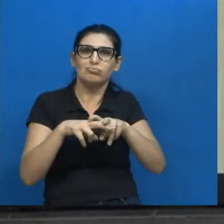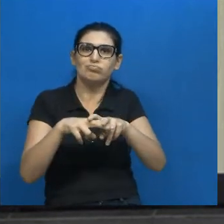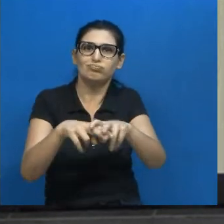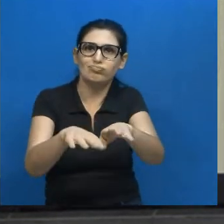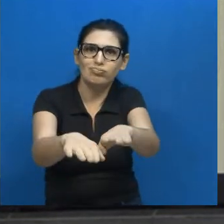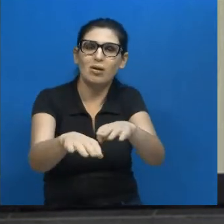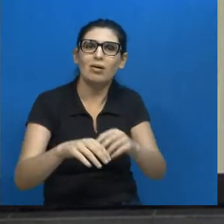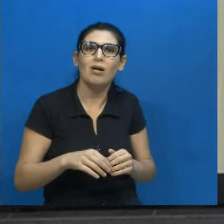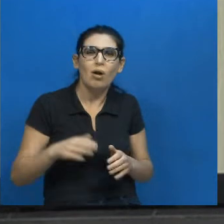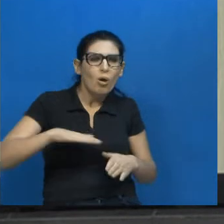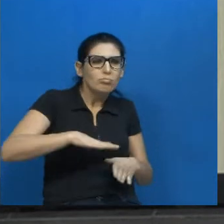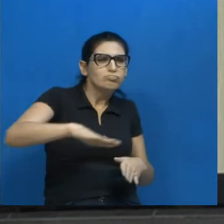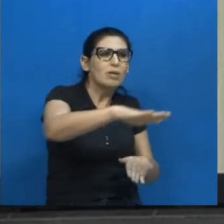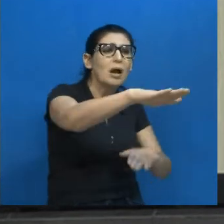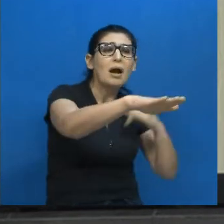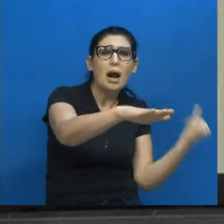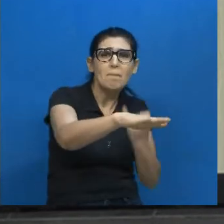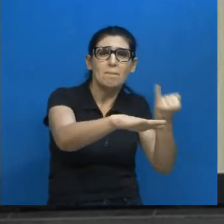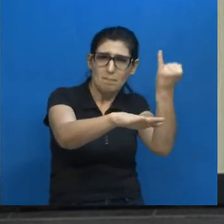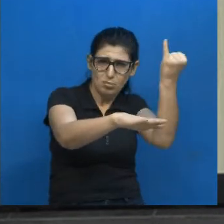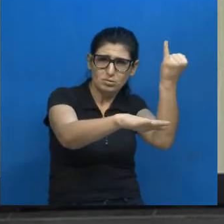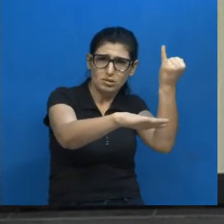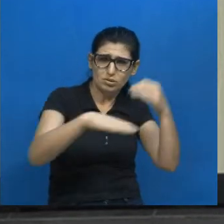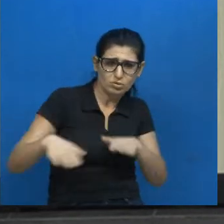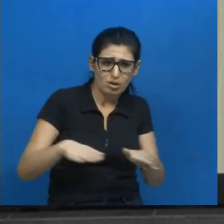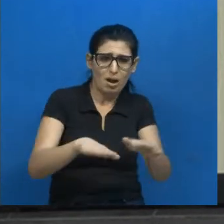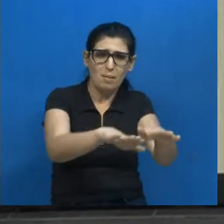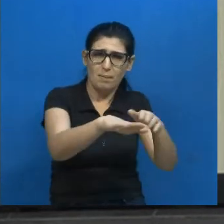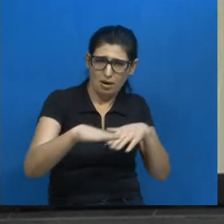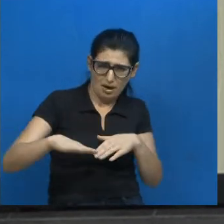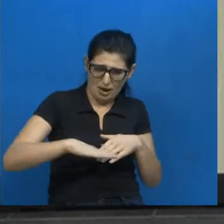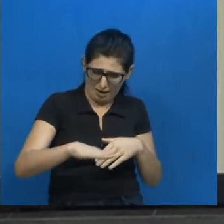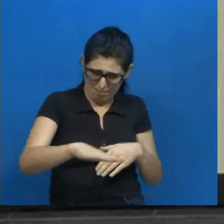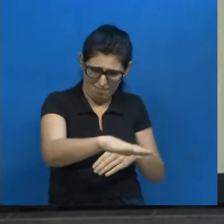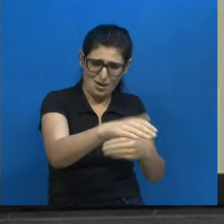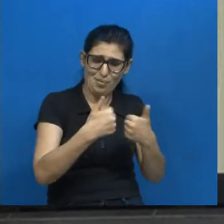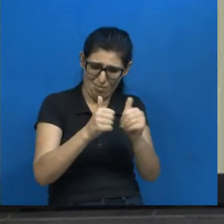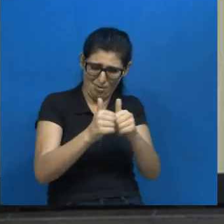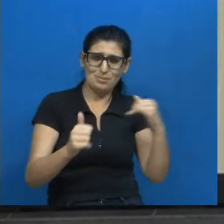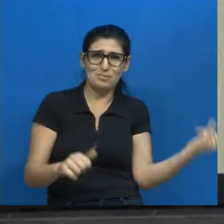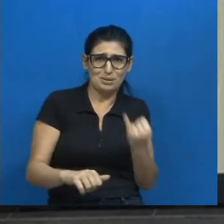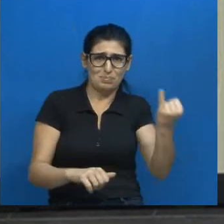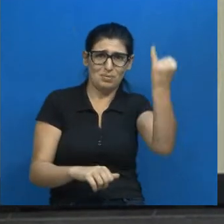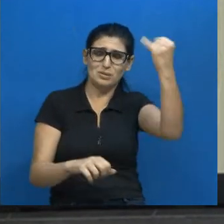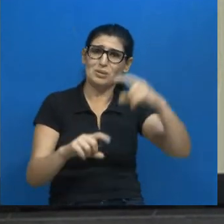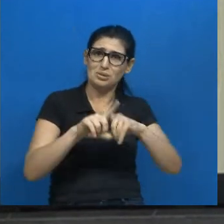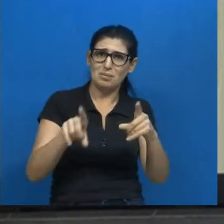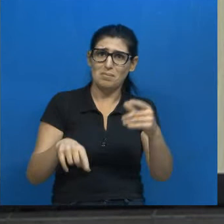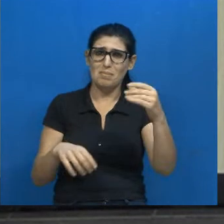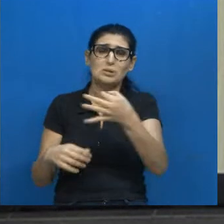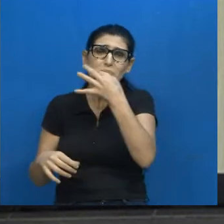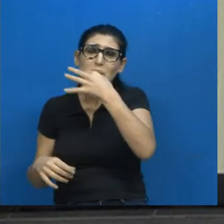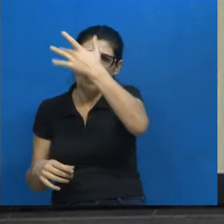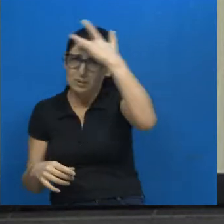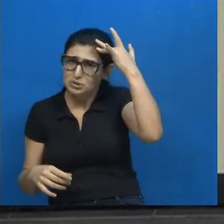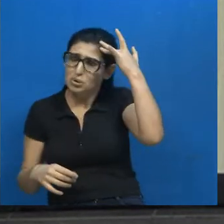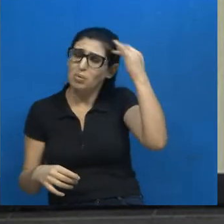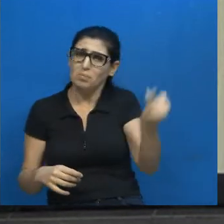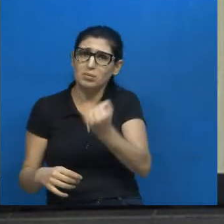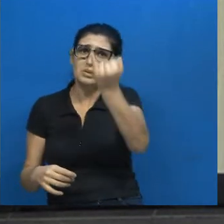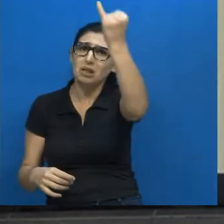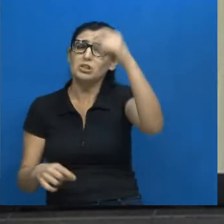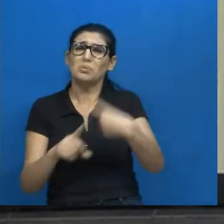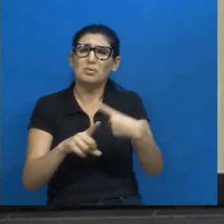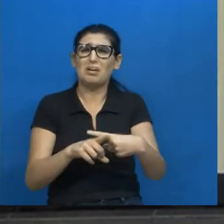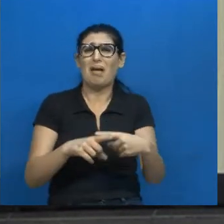Mas tem que ver as condições nossas também, porque já tem várias linhas que é uma viagem na nossa cidade. E agora nós